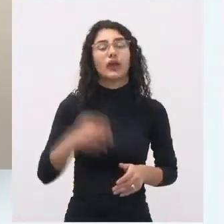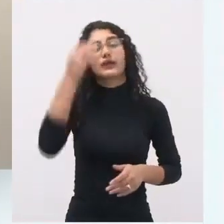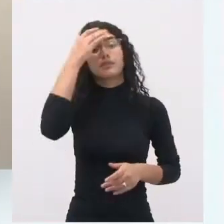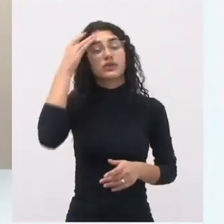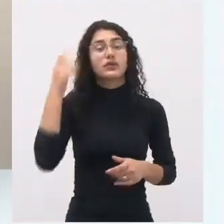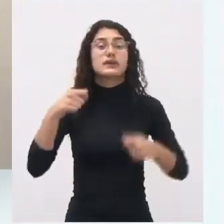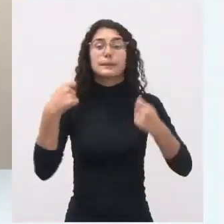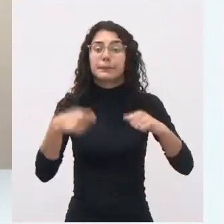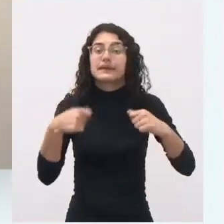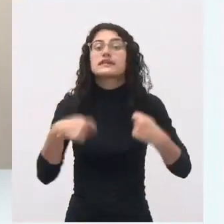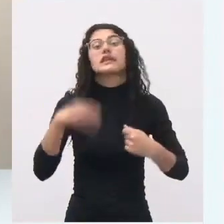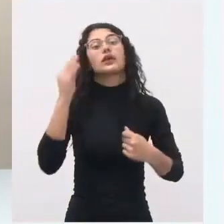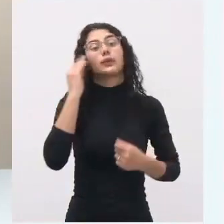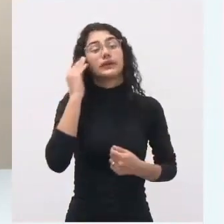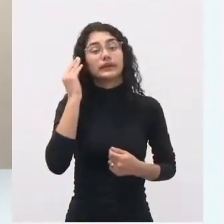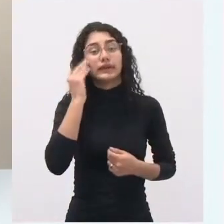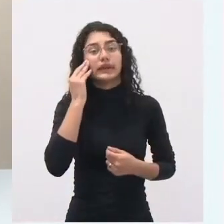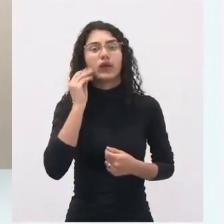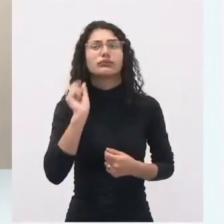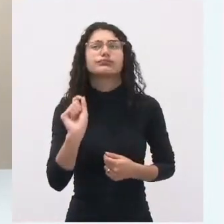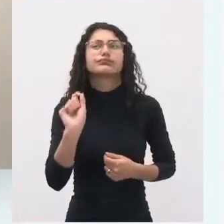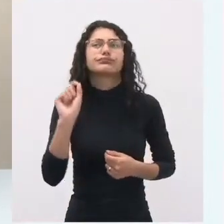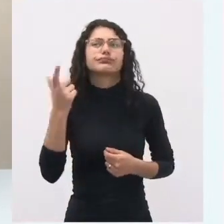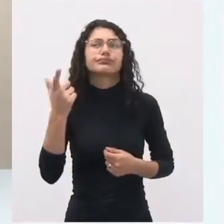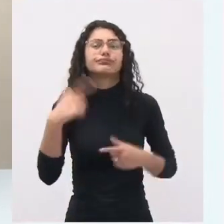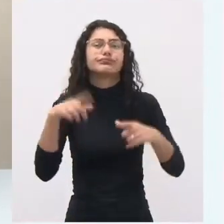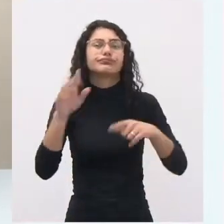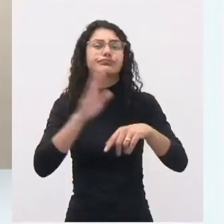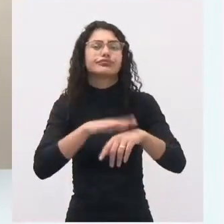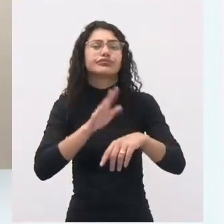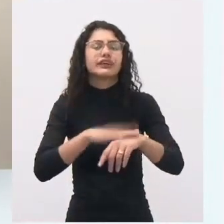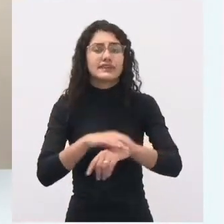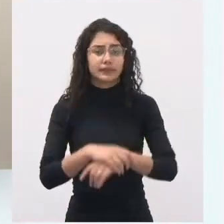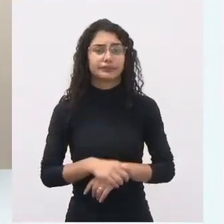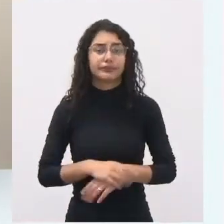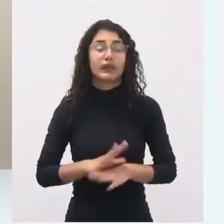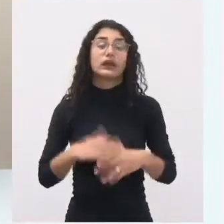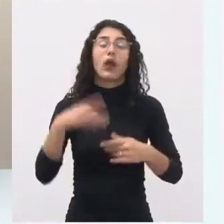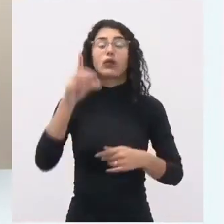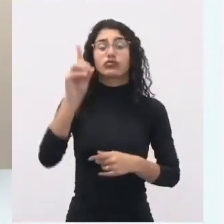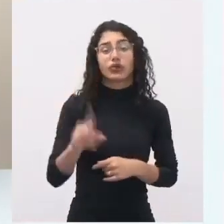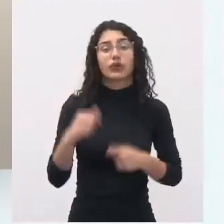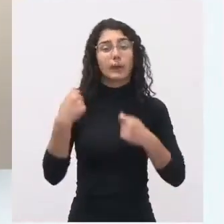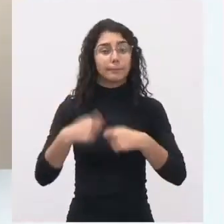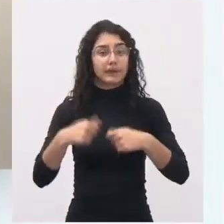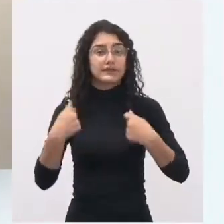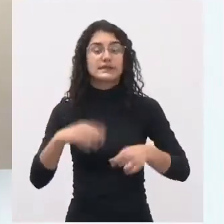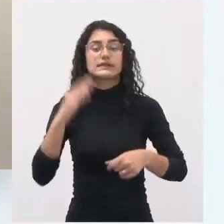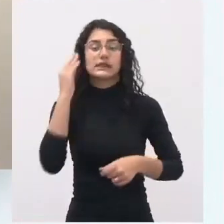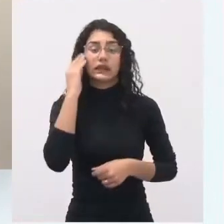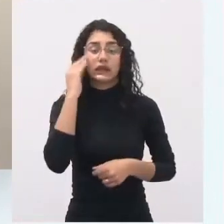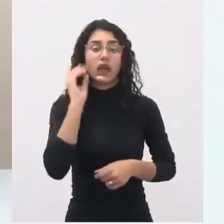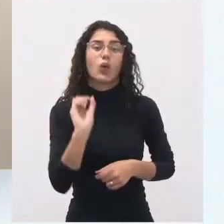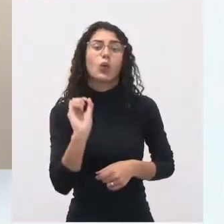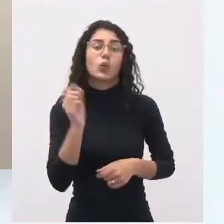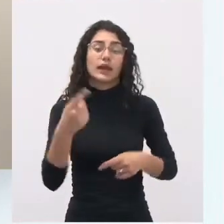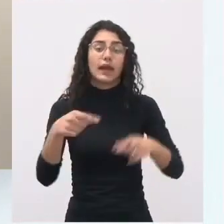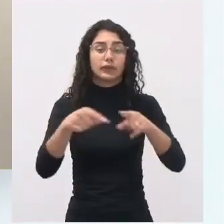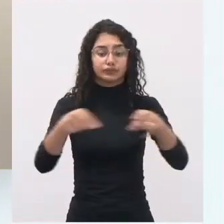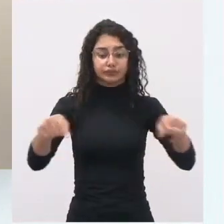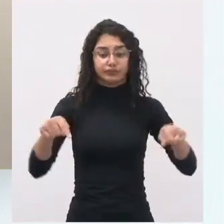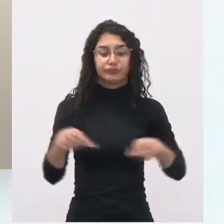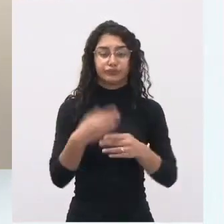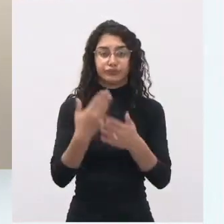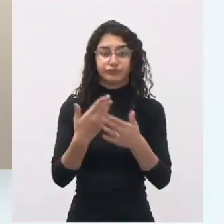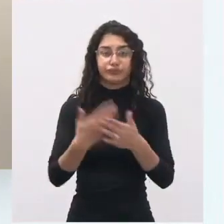que entender o que elas fazem amanhã no trabalho delas. Então, o diretor tem que entender o que ele precisa mudar amanhã na escola. O coordenador tem que saber